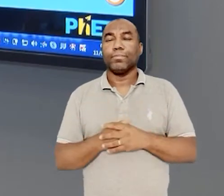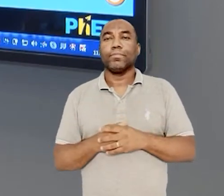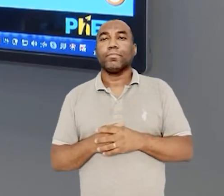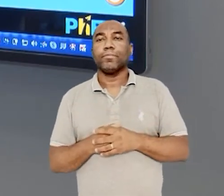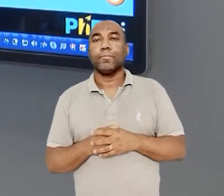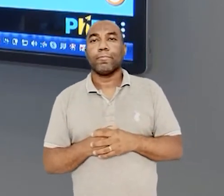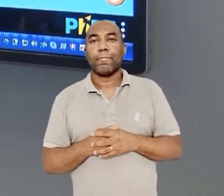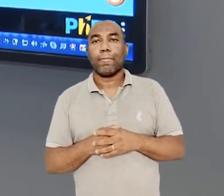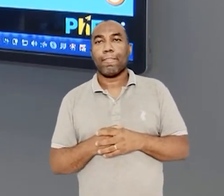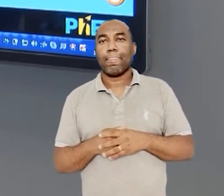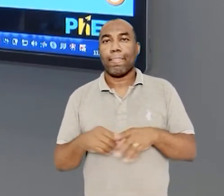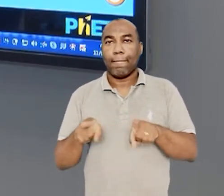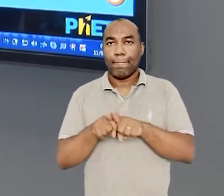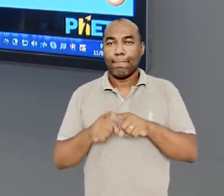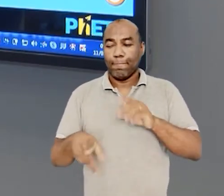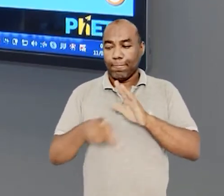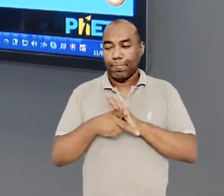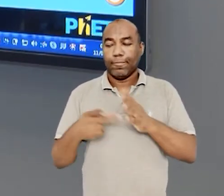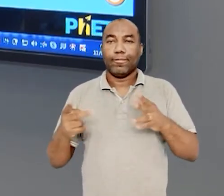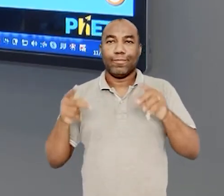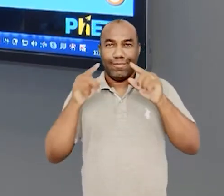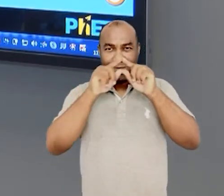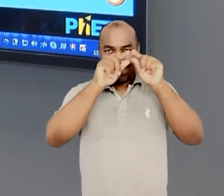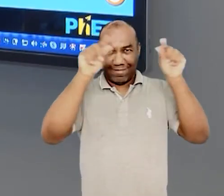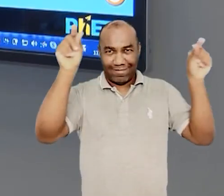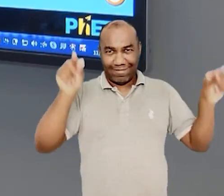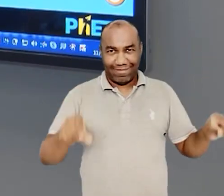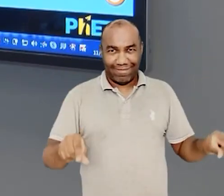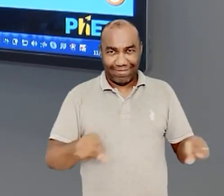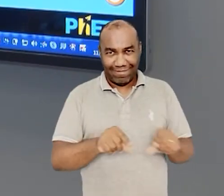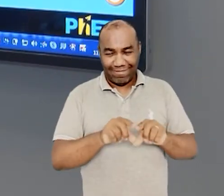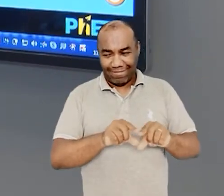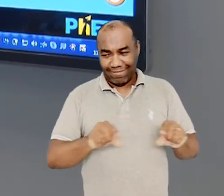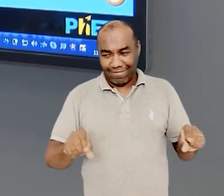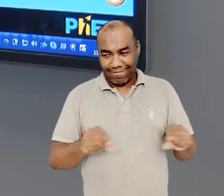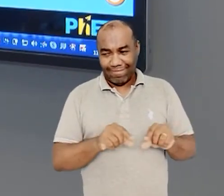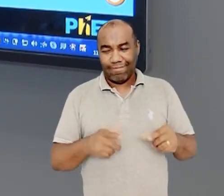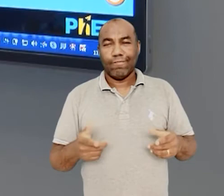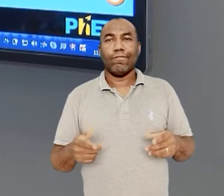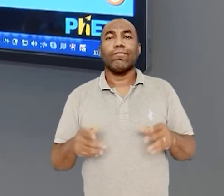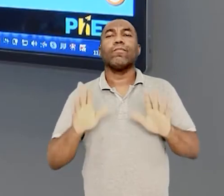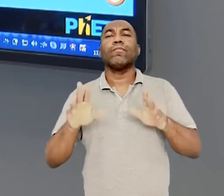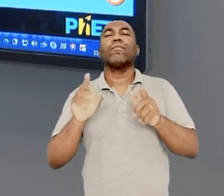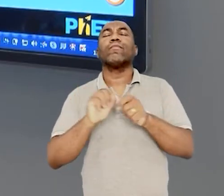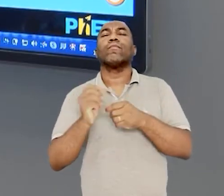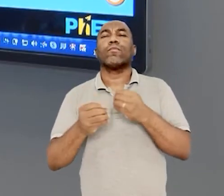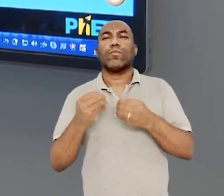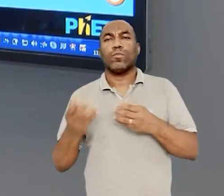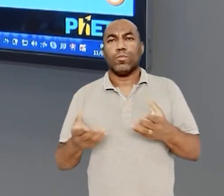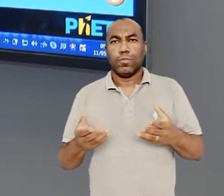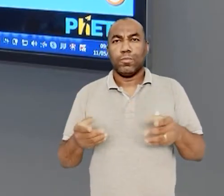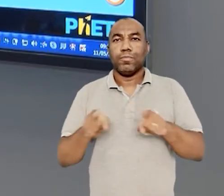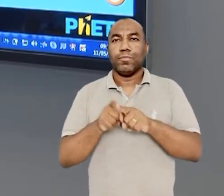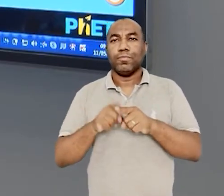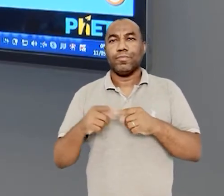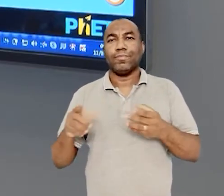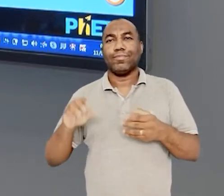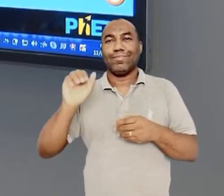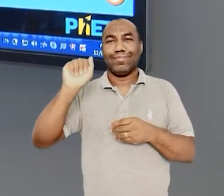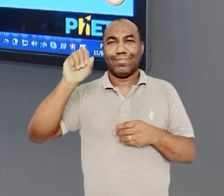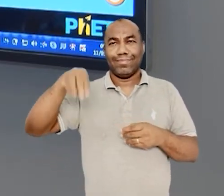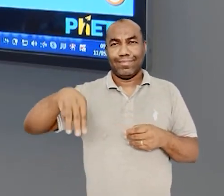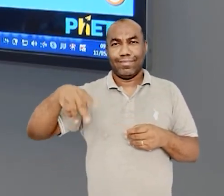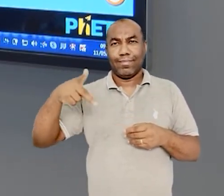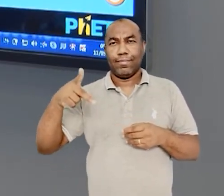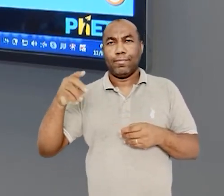Veja, aqui nós temos um circuito, vou deletar aqui, colocar o amperímetro